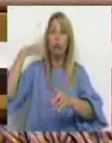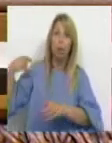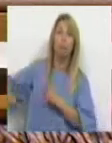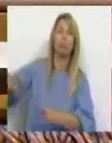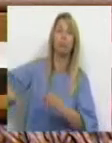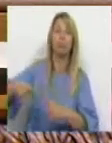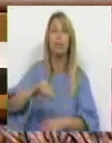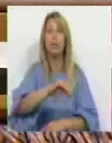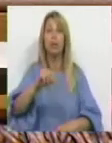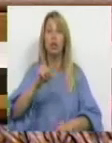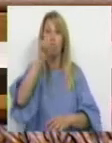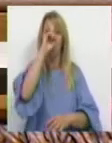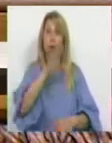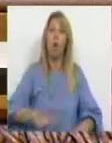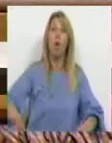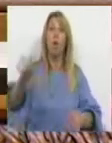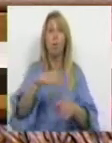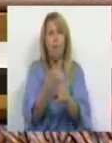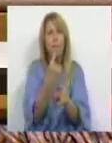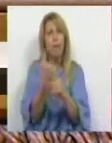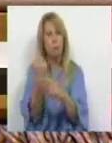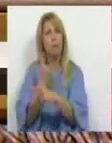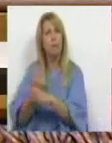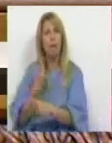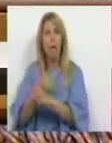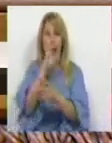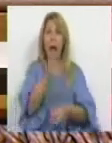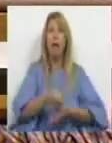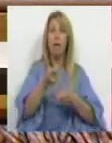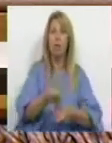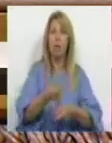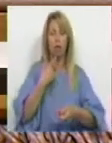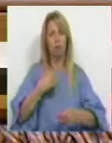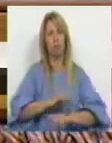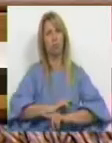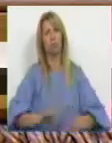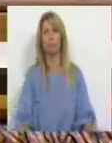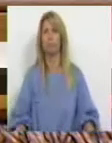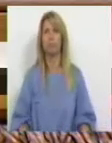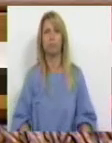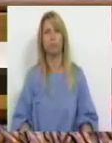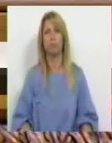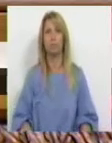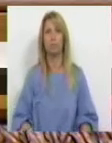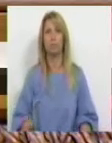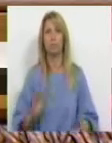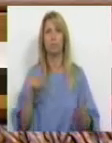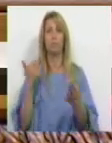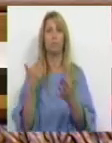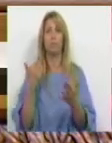e mesmo de atividades agrícolas, não podemos deixar de fazer este